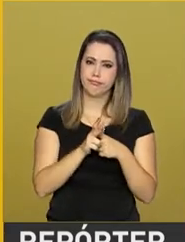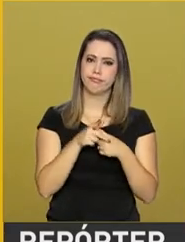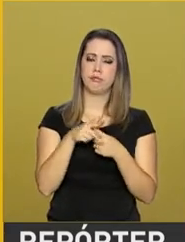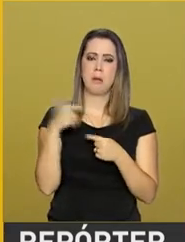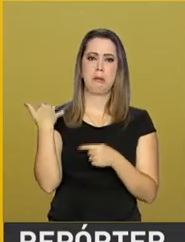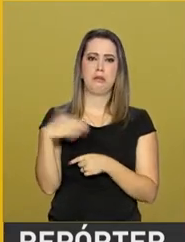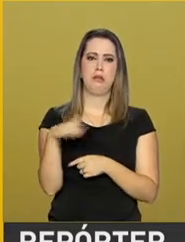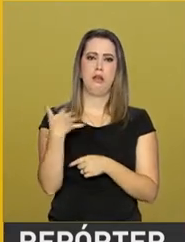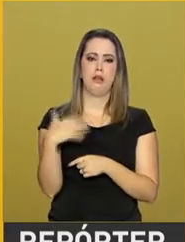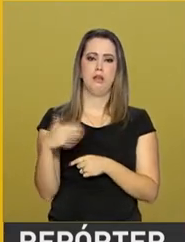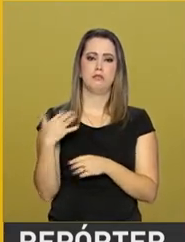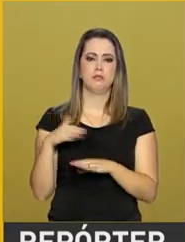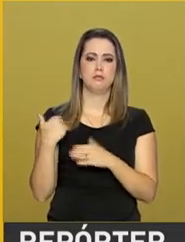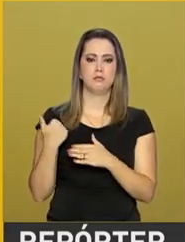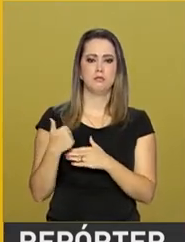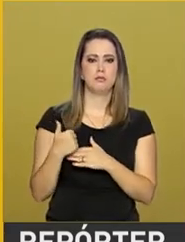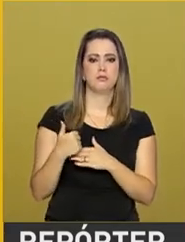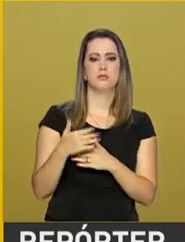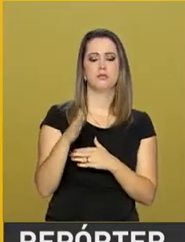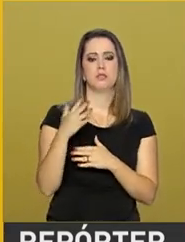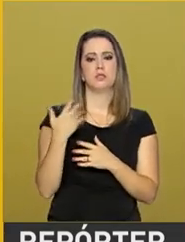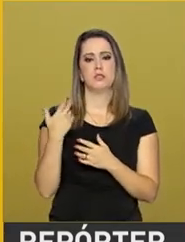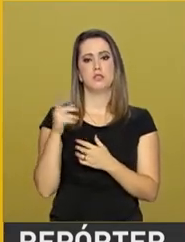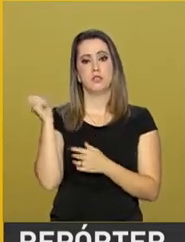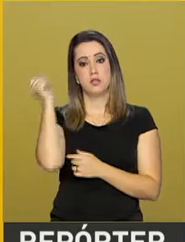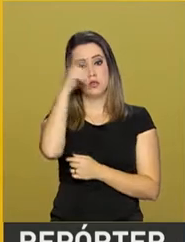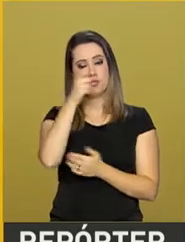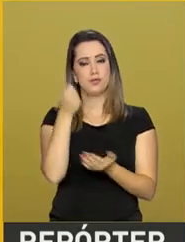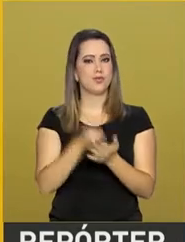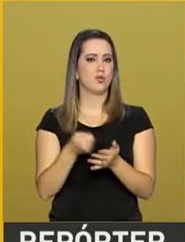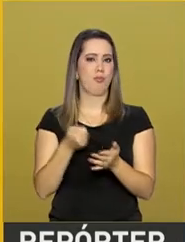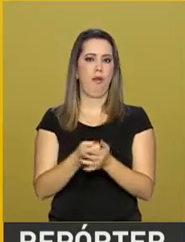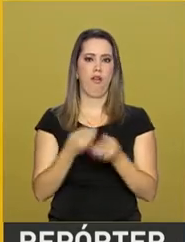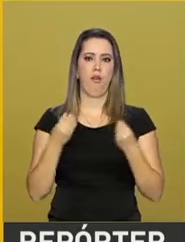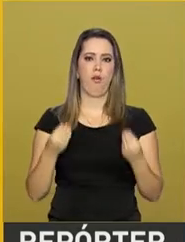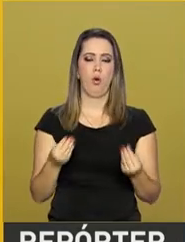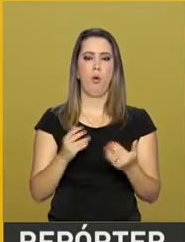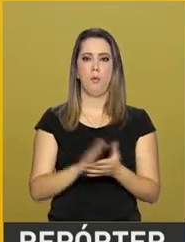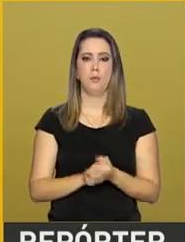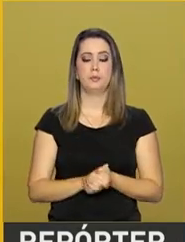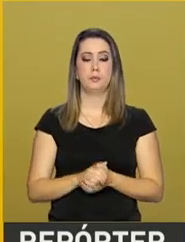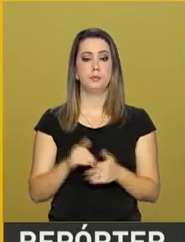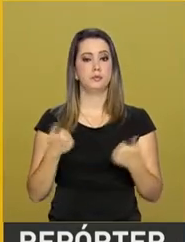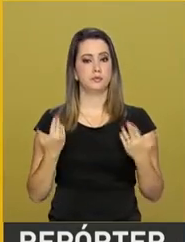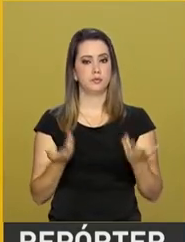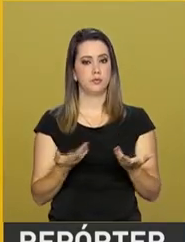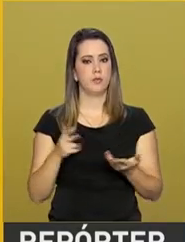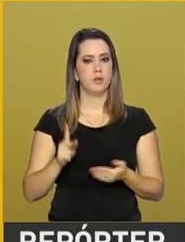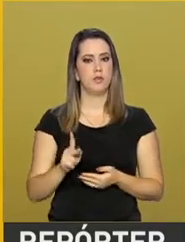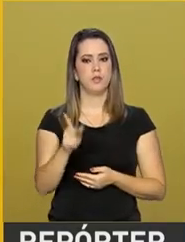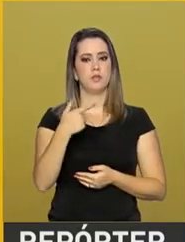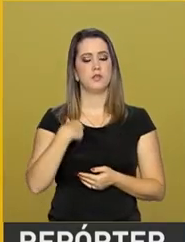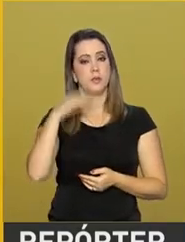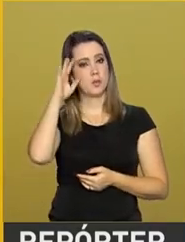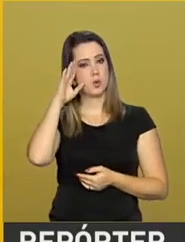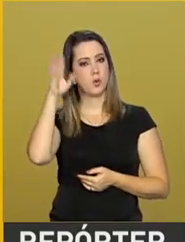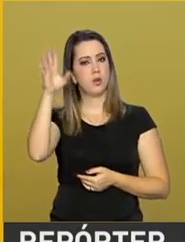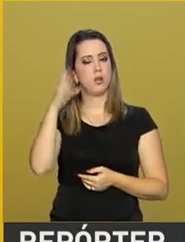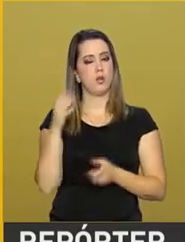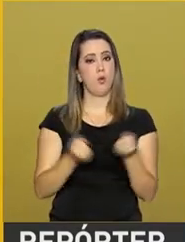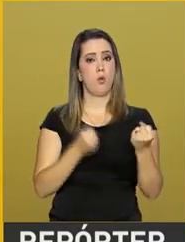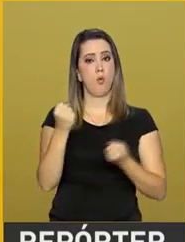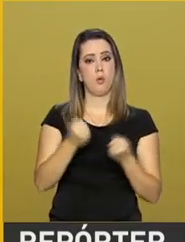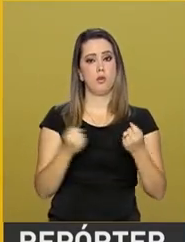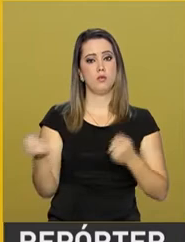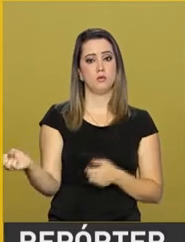mais caro vai vai ficando uma coisa difícil de sustentar e as sempre tive o sonho de comprar um carro